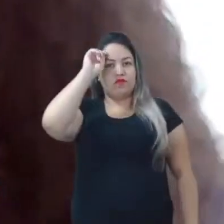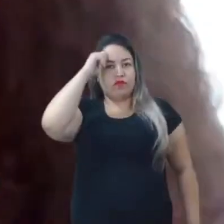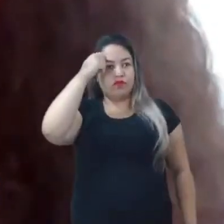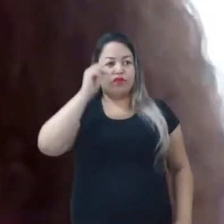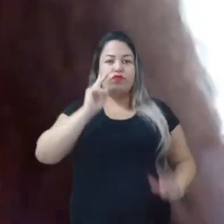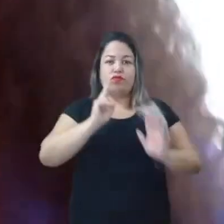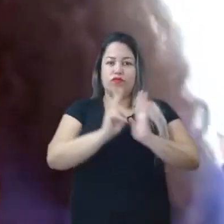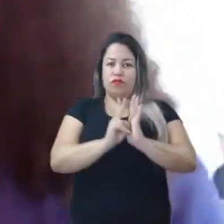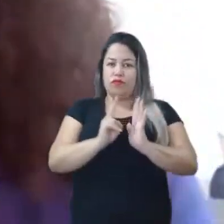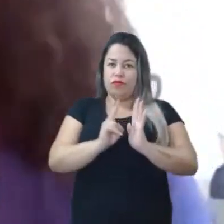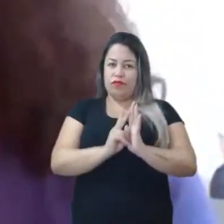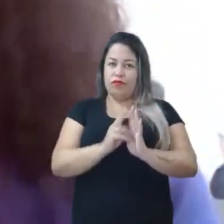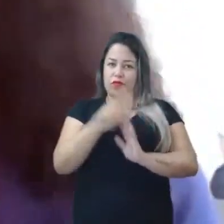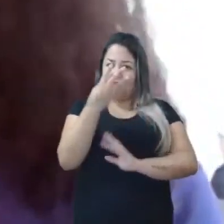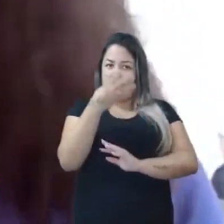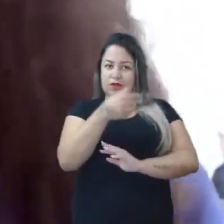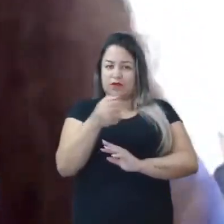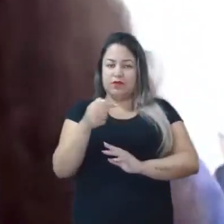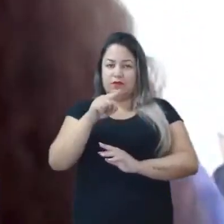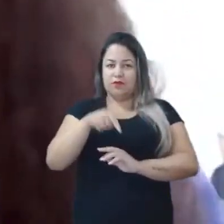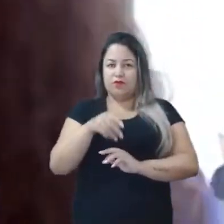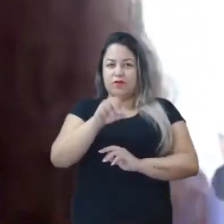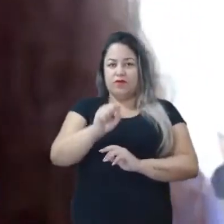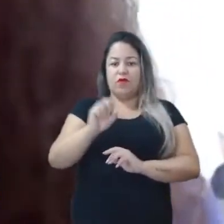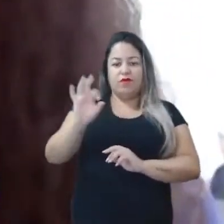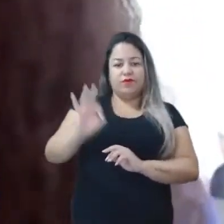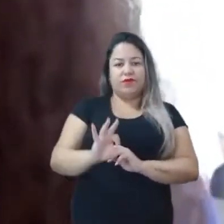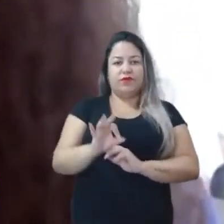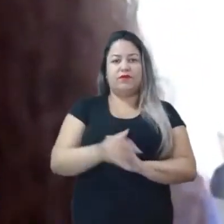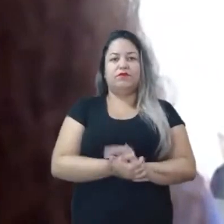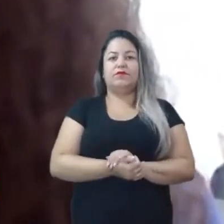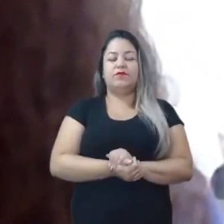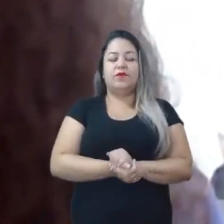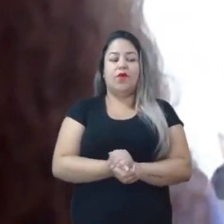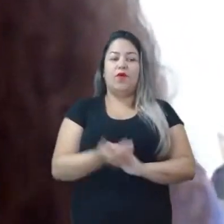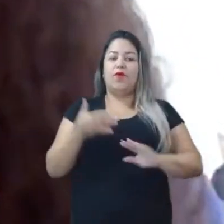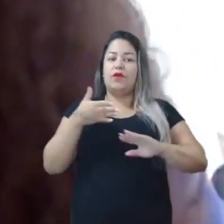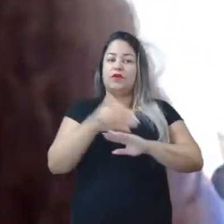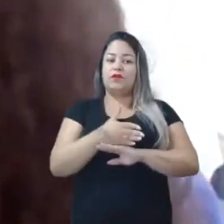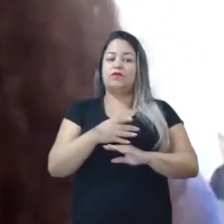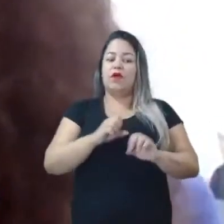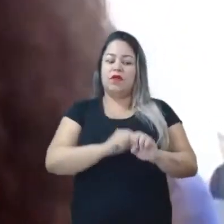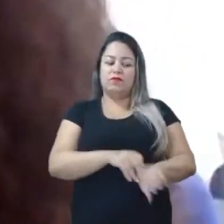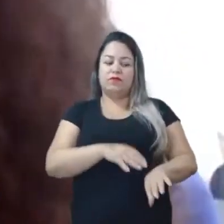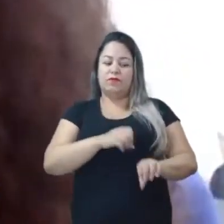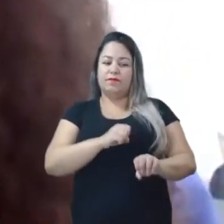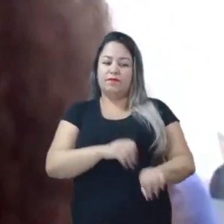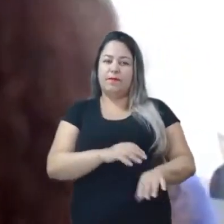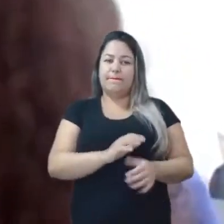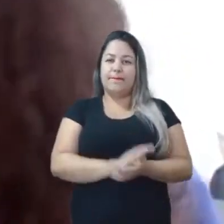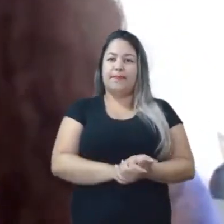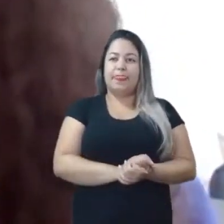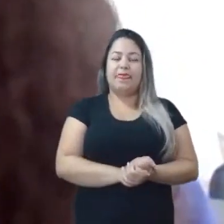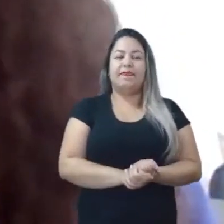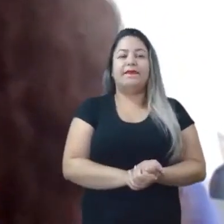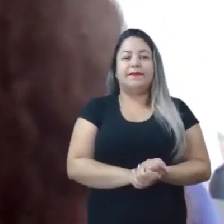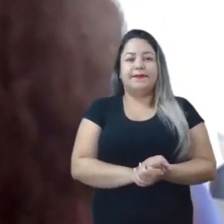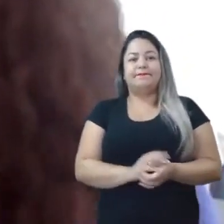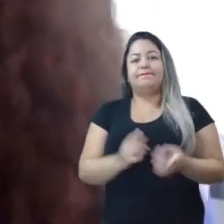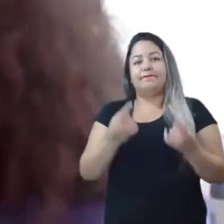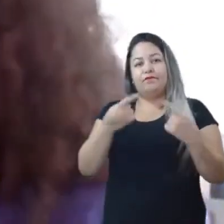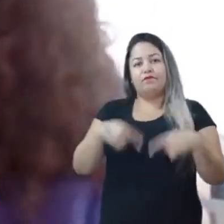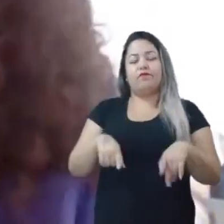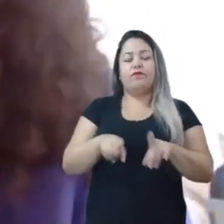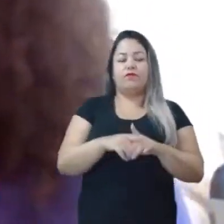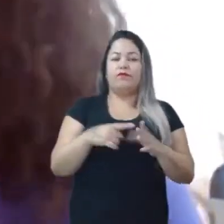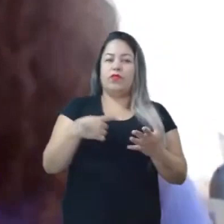2020 a gente vai para 47,8%. Então, o acesso à educação, né, essa política de ação